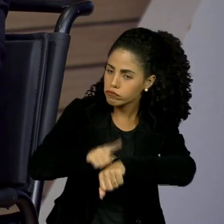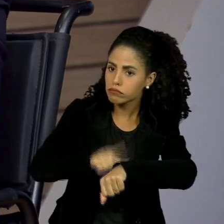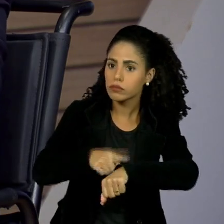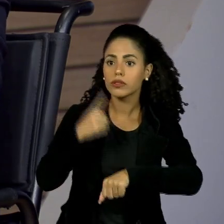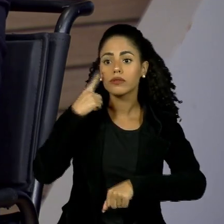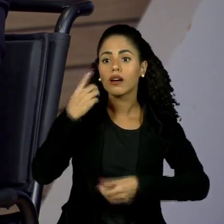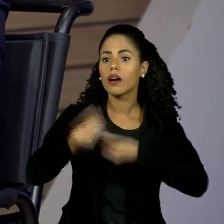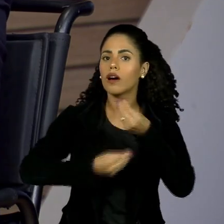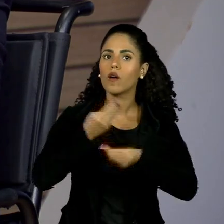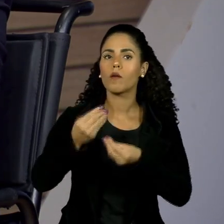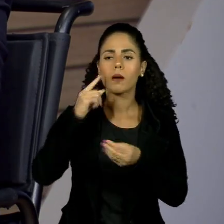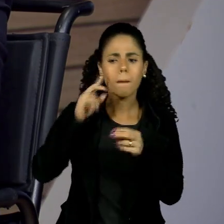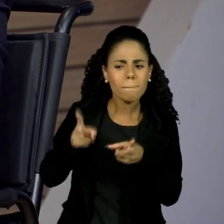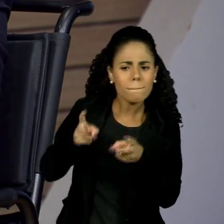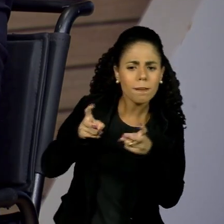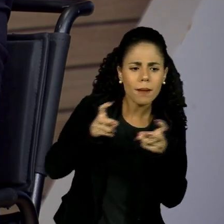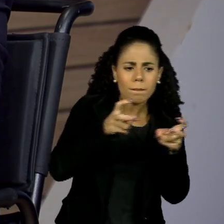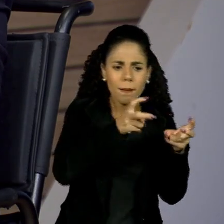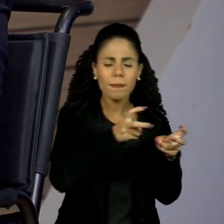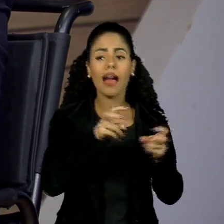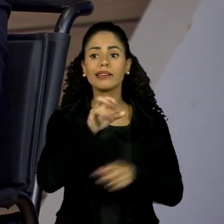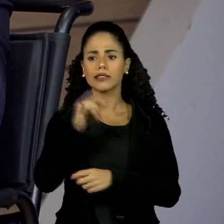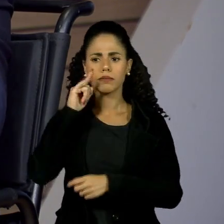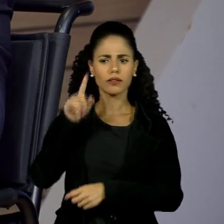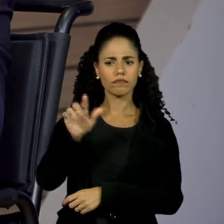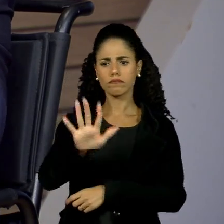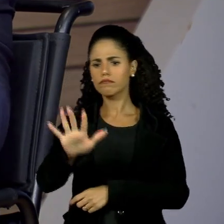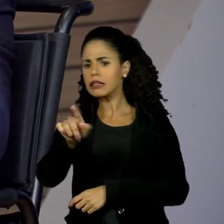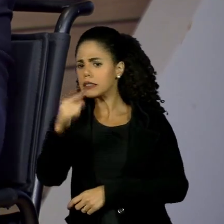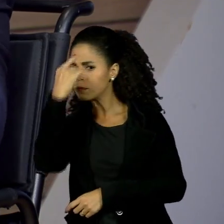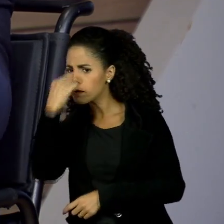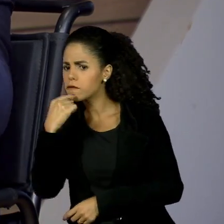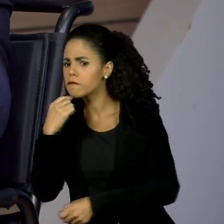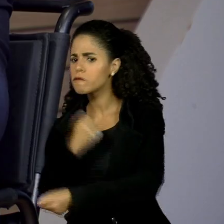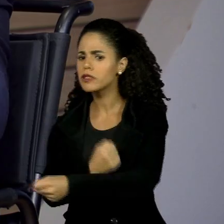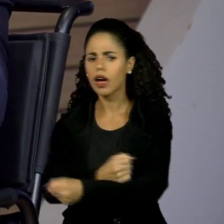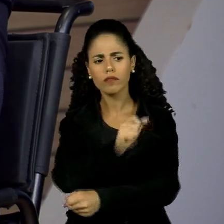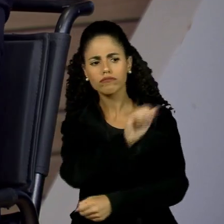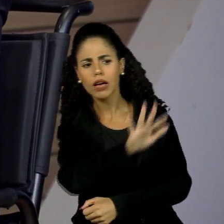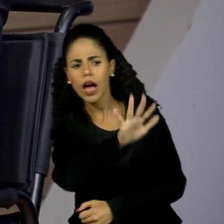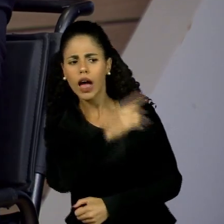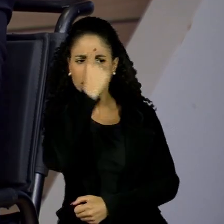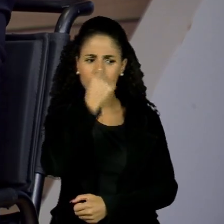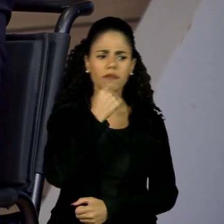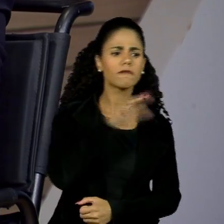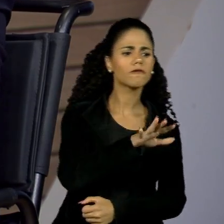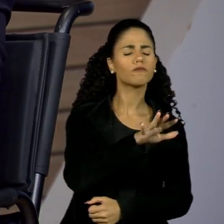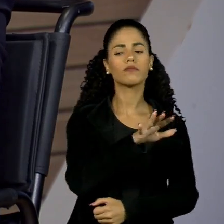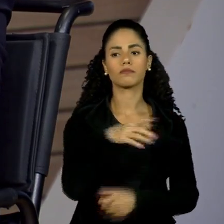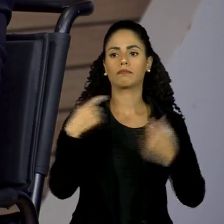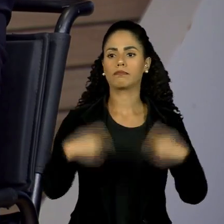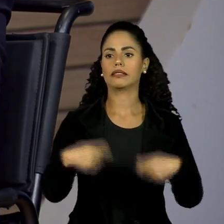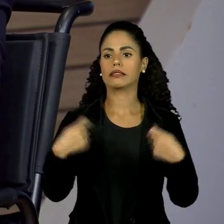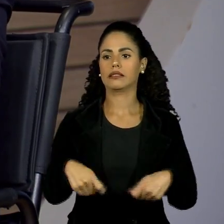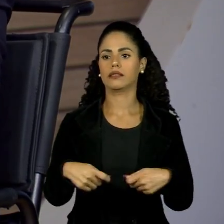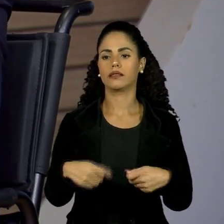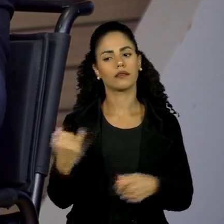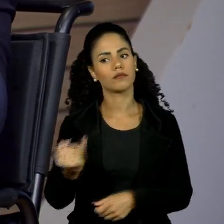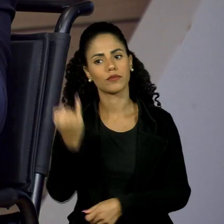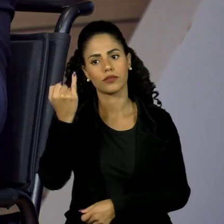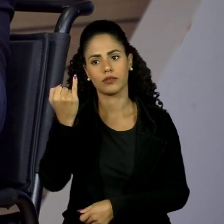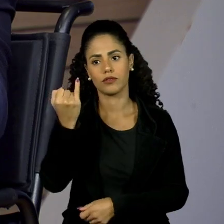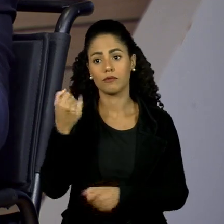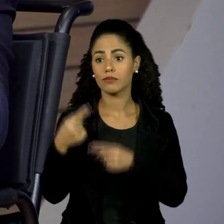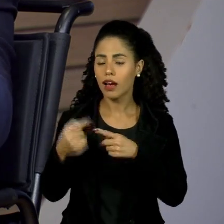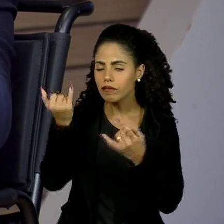para que se perceba indícios de compulsão e aí os órgãos responsáveis possam, inclusive os operadores vão ser muito importantes nisso, porque eles